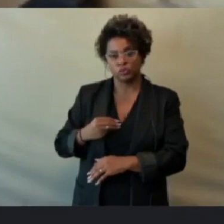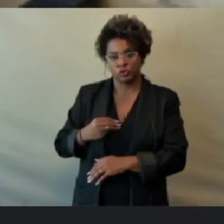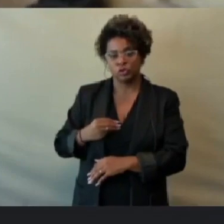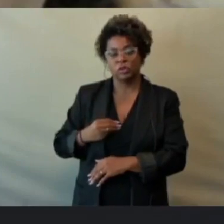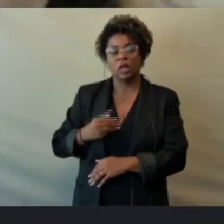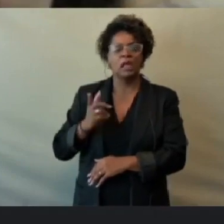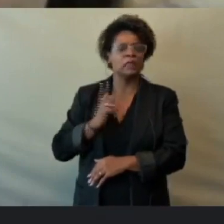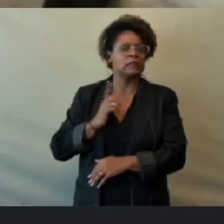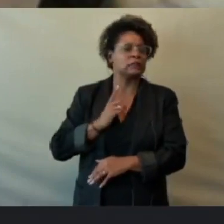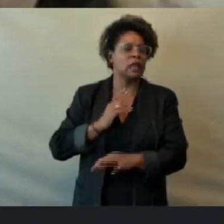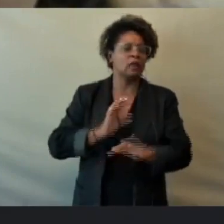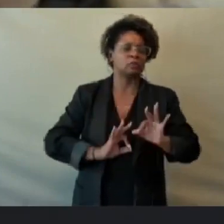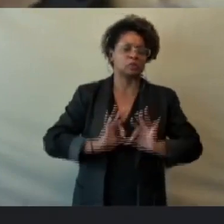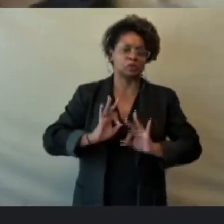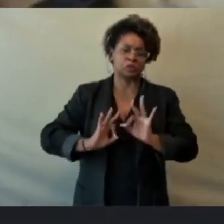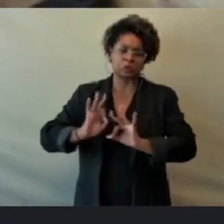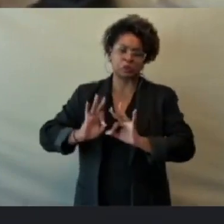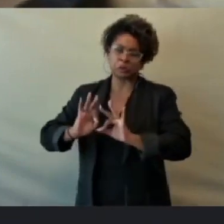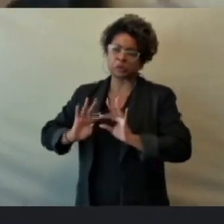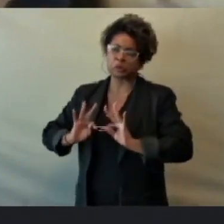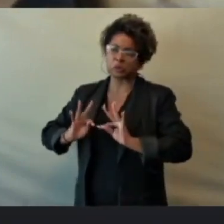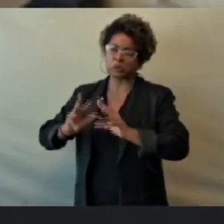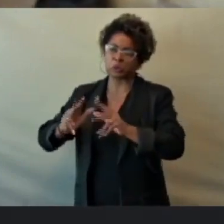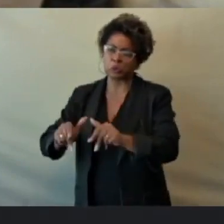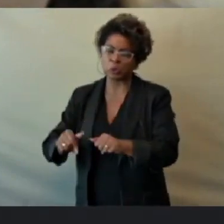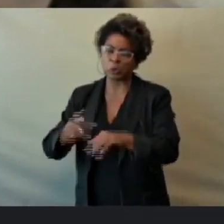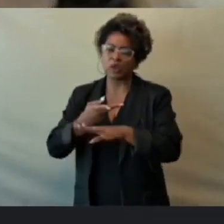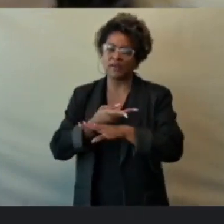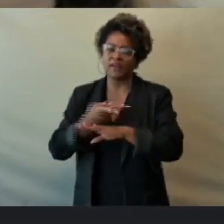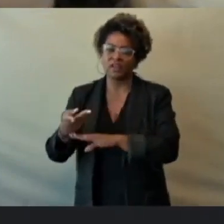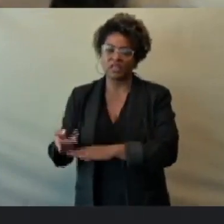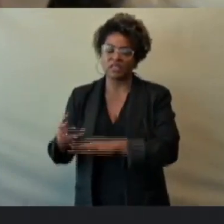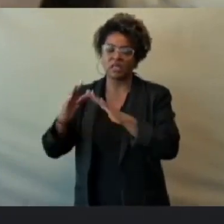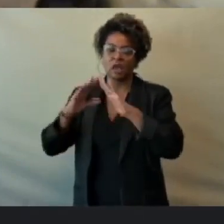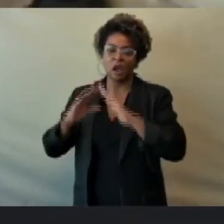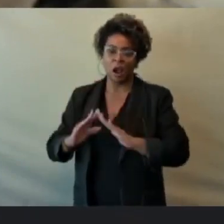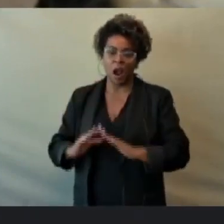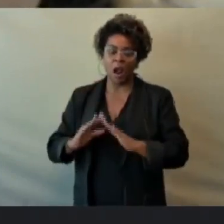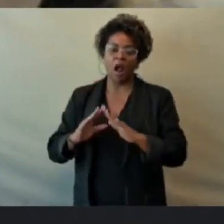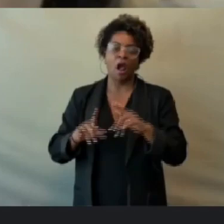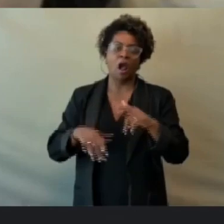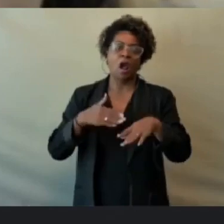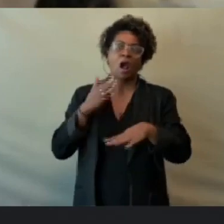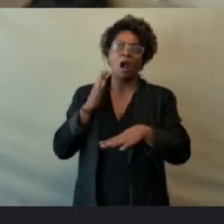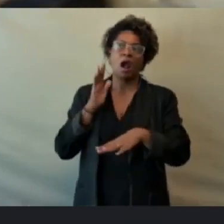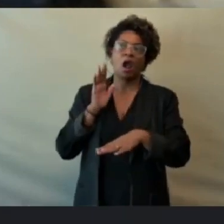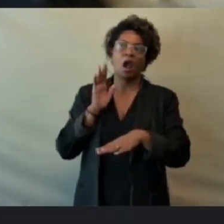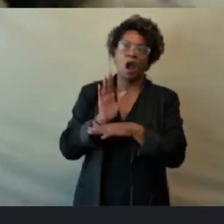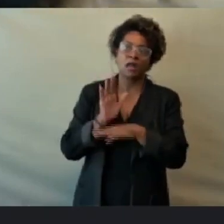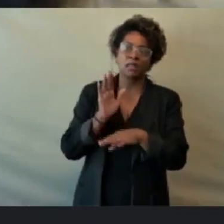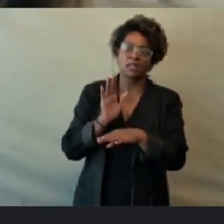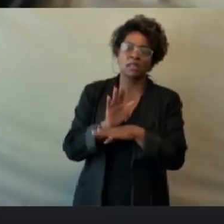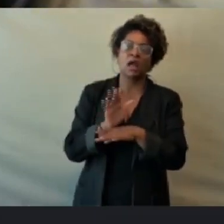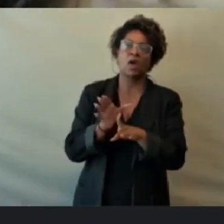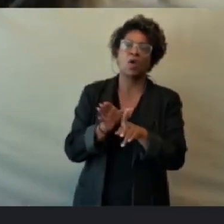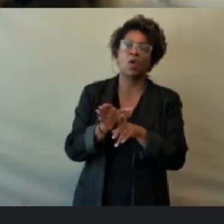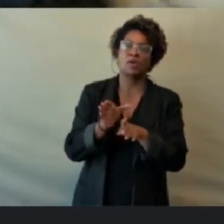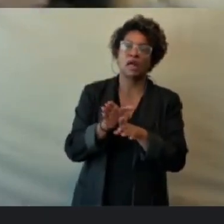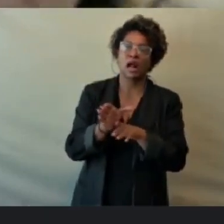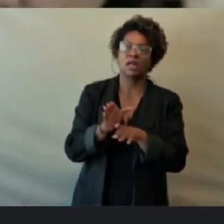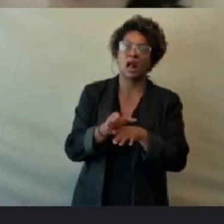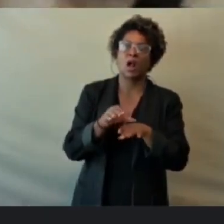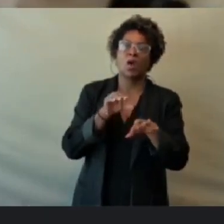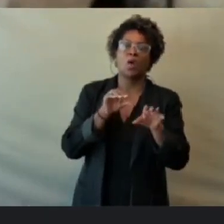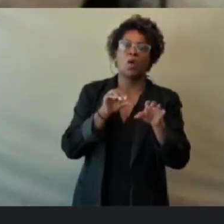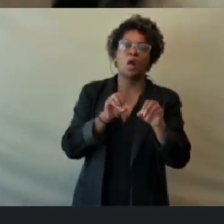de visita domiciliar assistência de orientação de educação e saúde para esse familiar